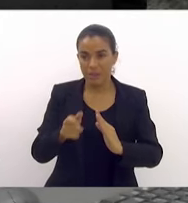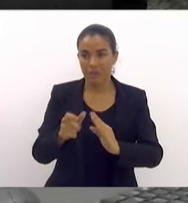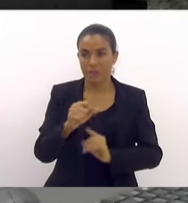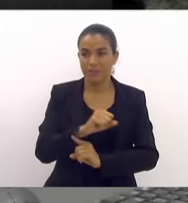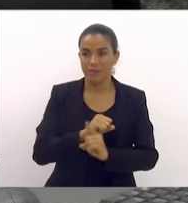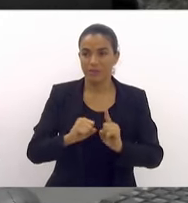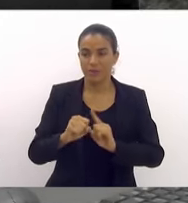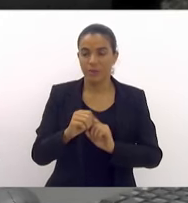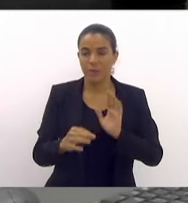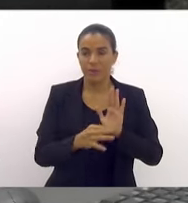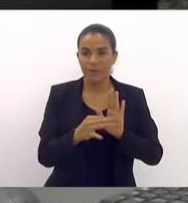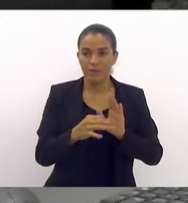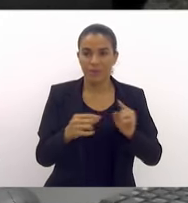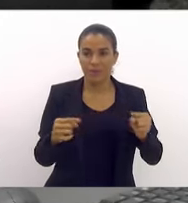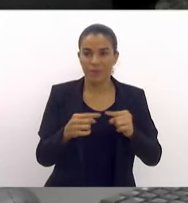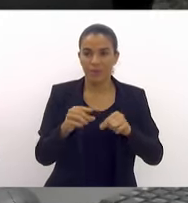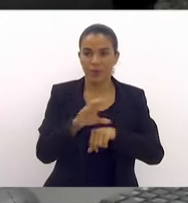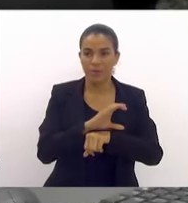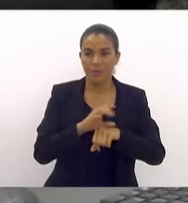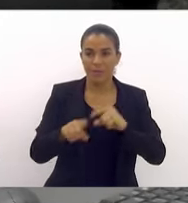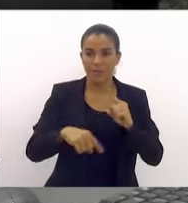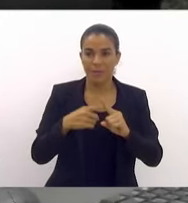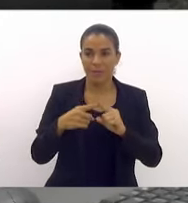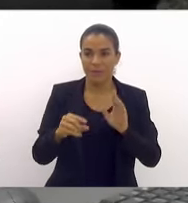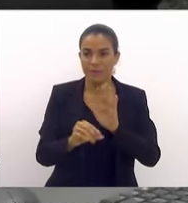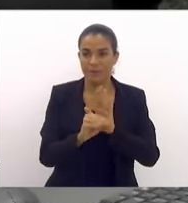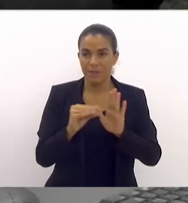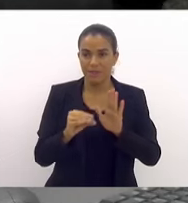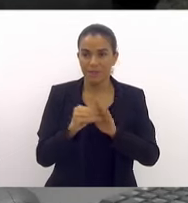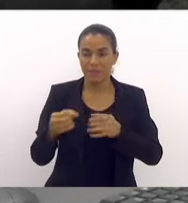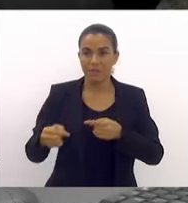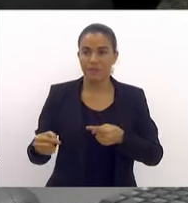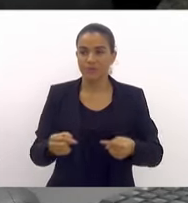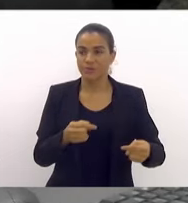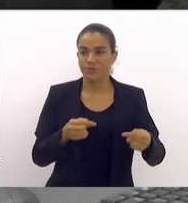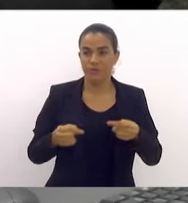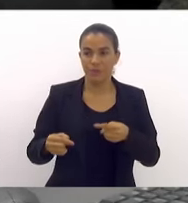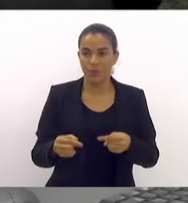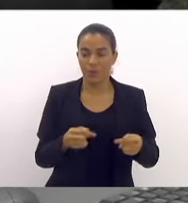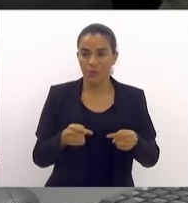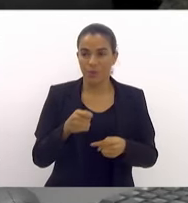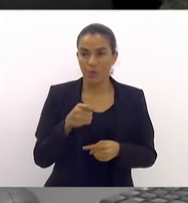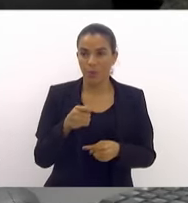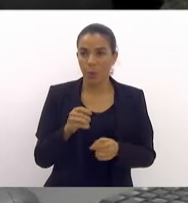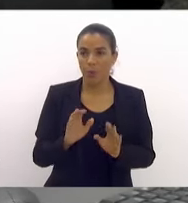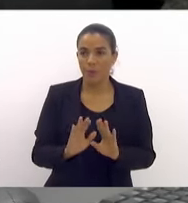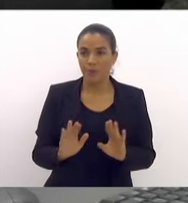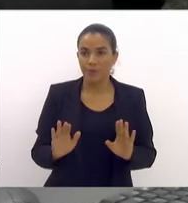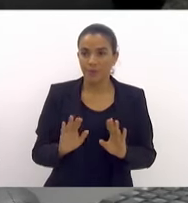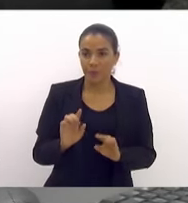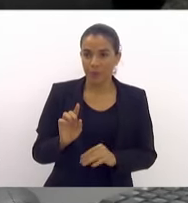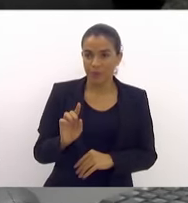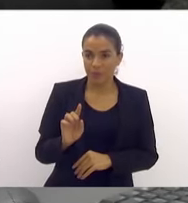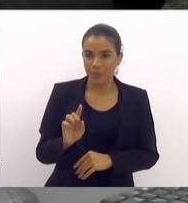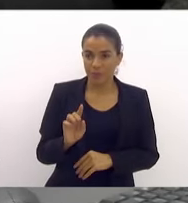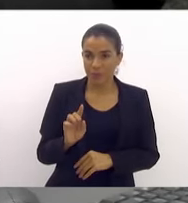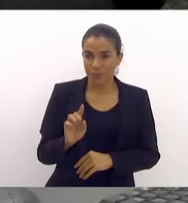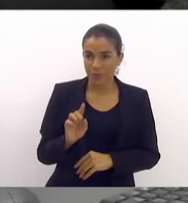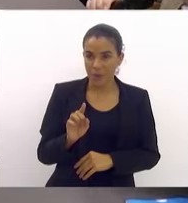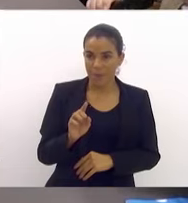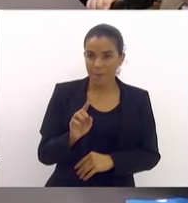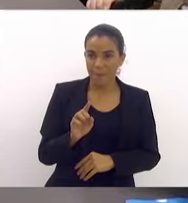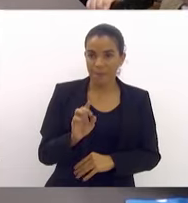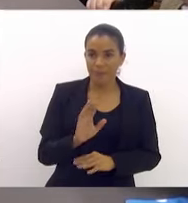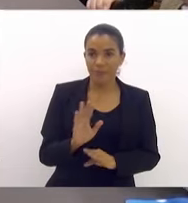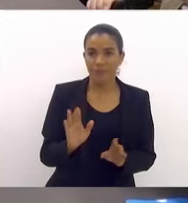Social. O parecer é pela constitucionalidade com emenda. Em discussão. Não havendo... O 1646, é isso?